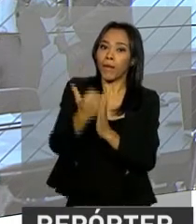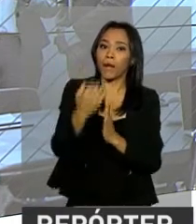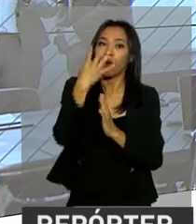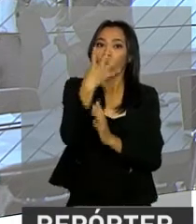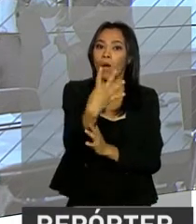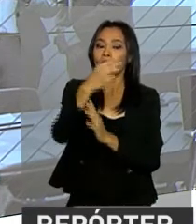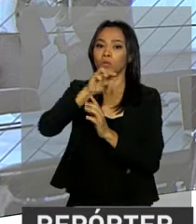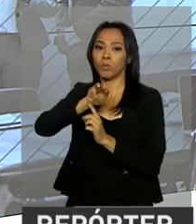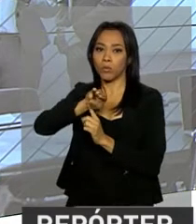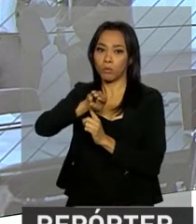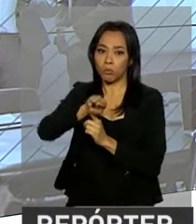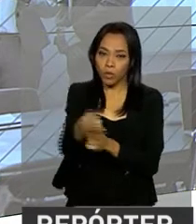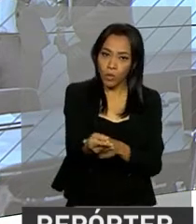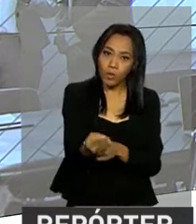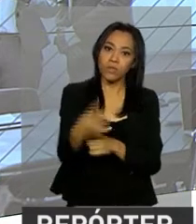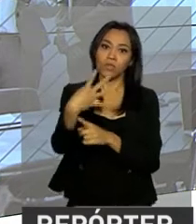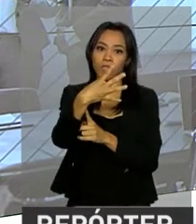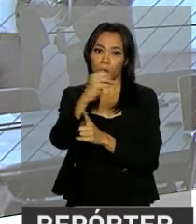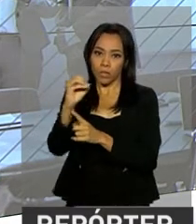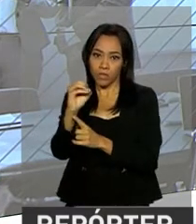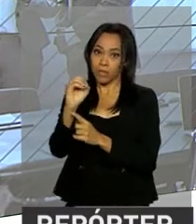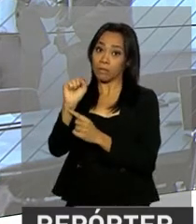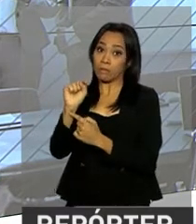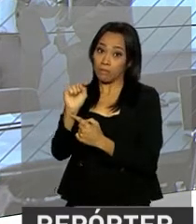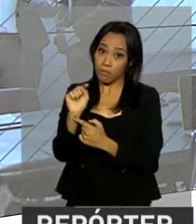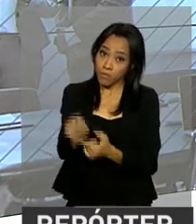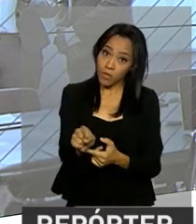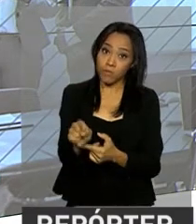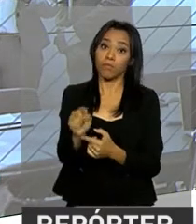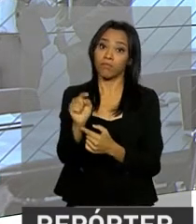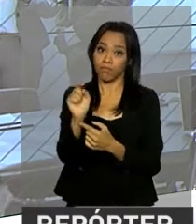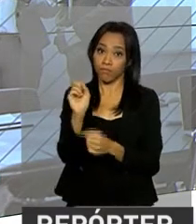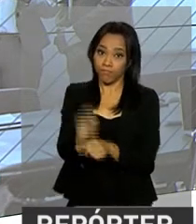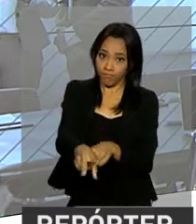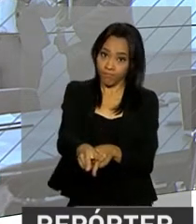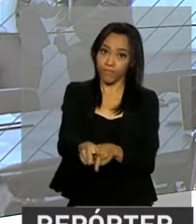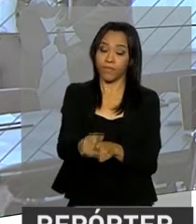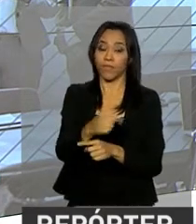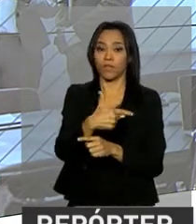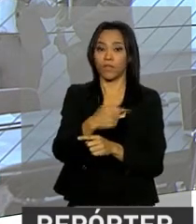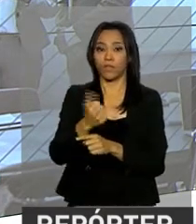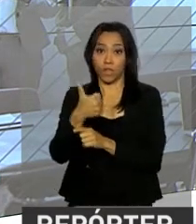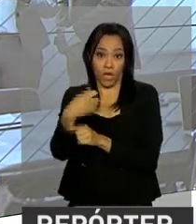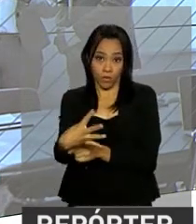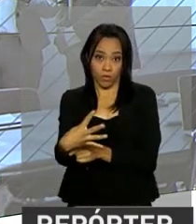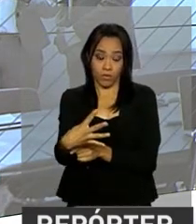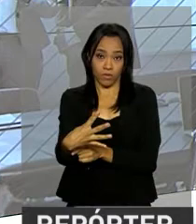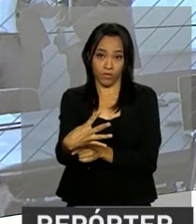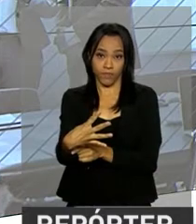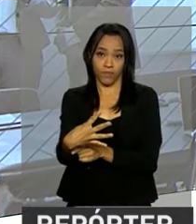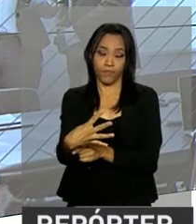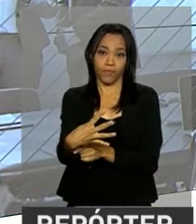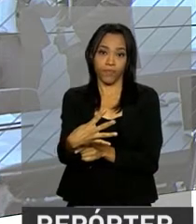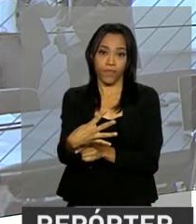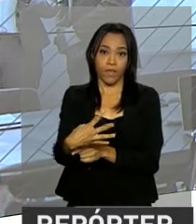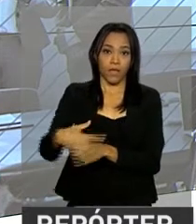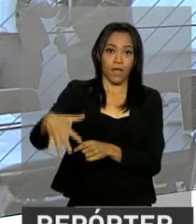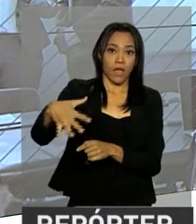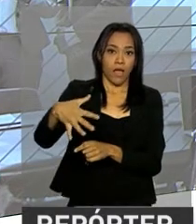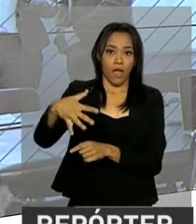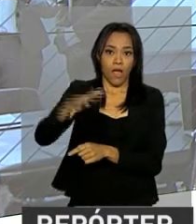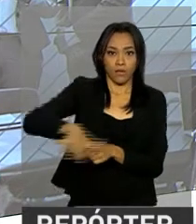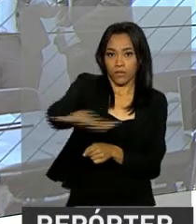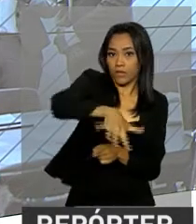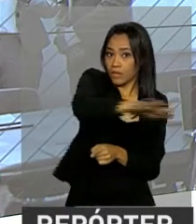e 400 mil empregados em 2014. Os setores com